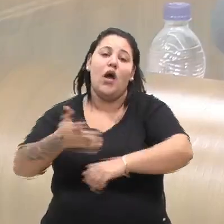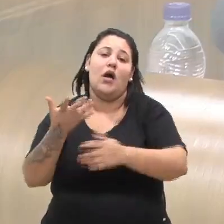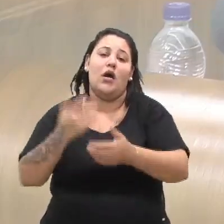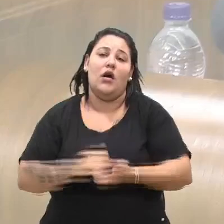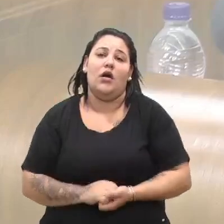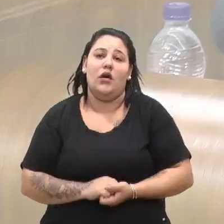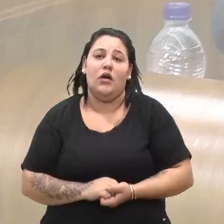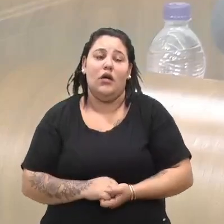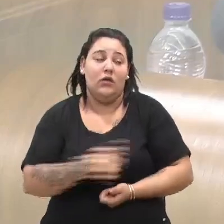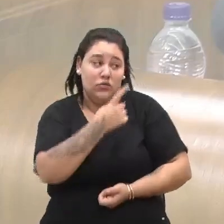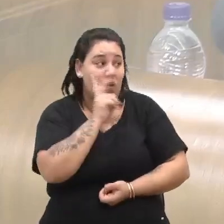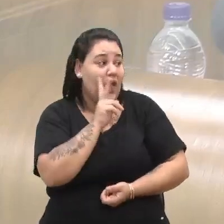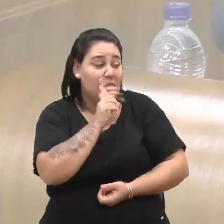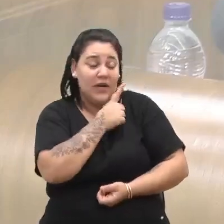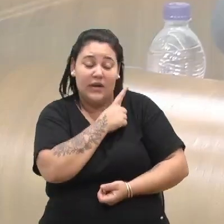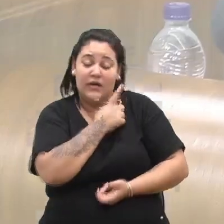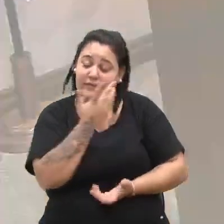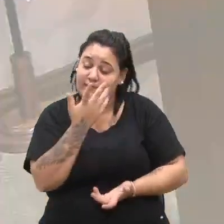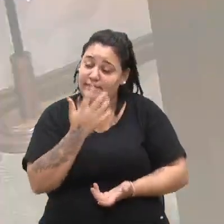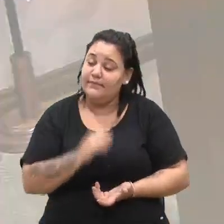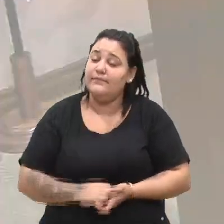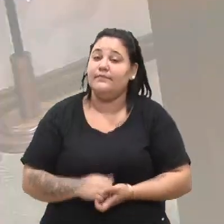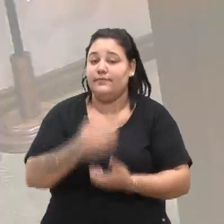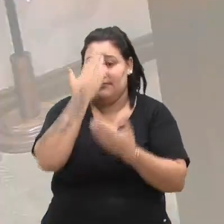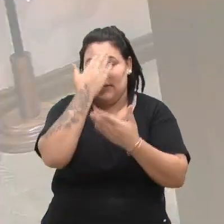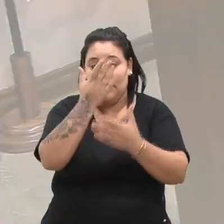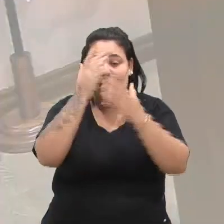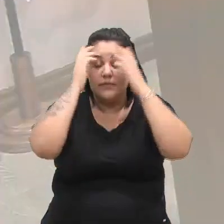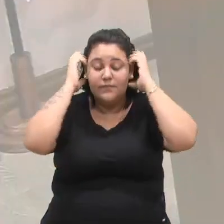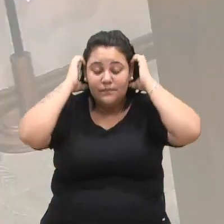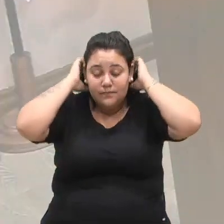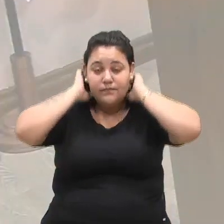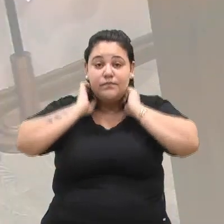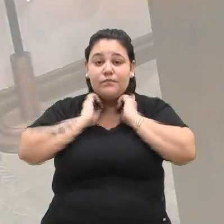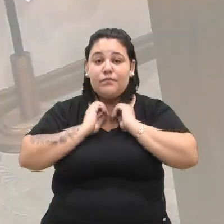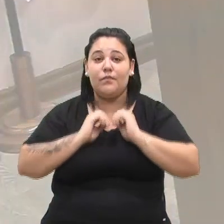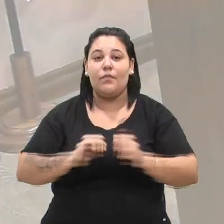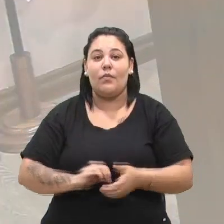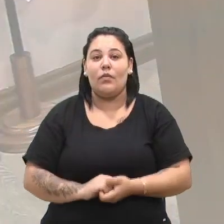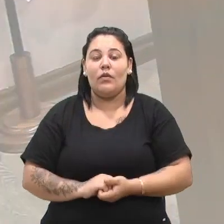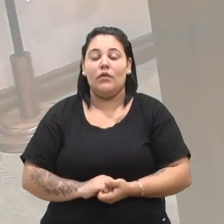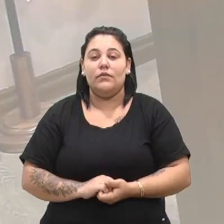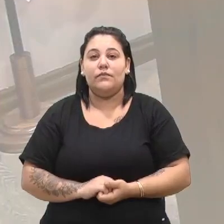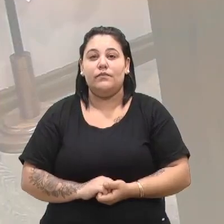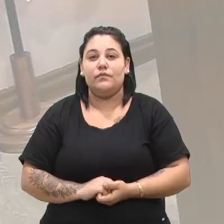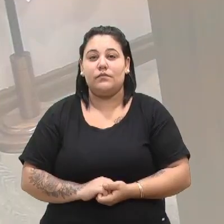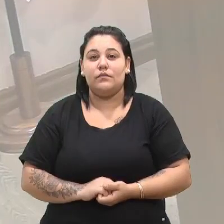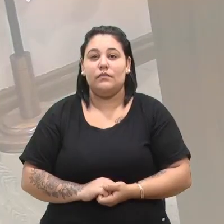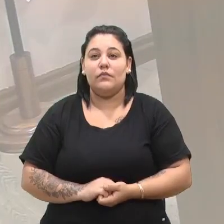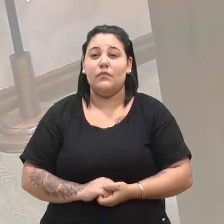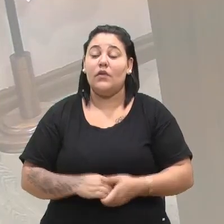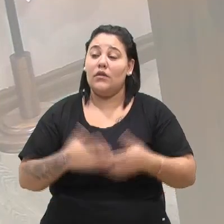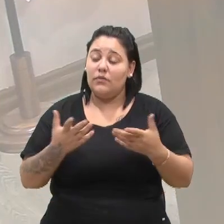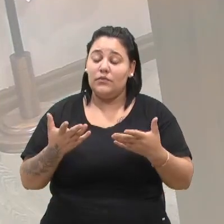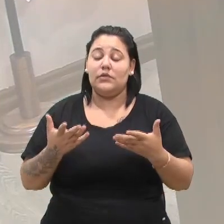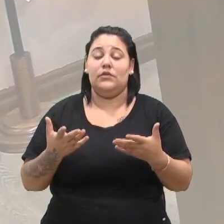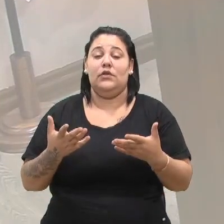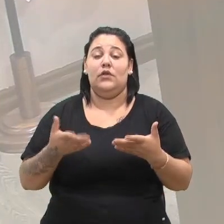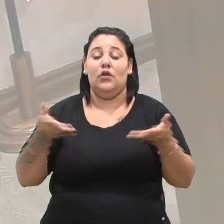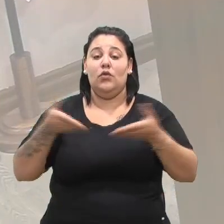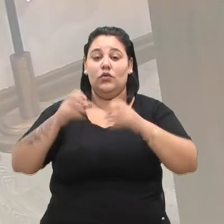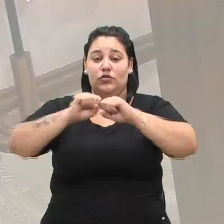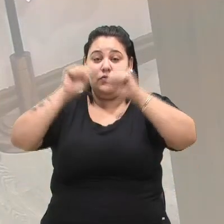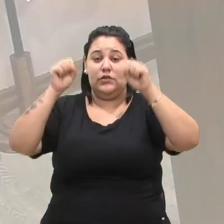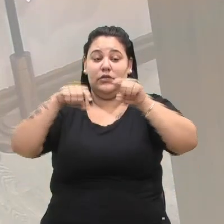senhor lembra, né? Uhum. Obrigado. Obrigado, vereador D'Ambrosio. Pois é, a gente tem, hoje de manhã também